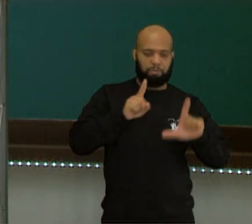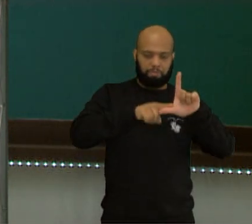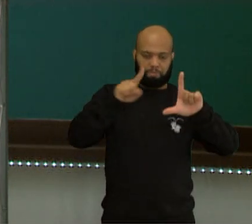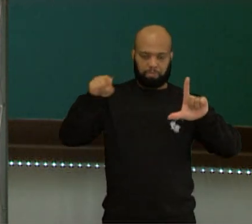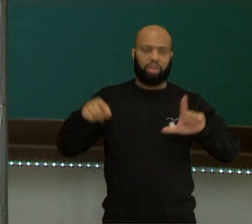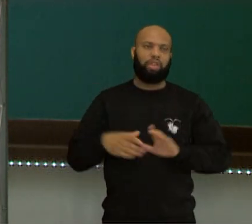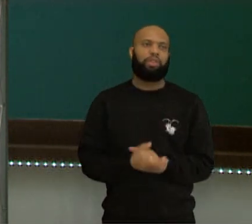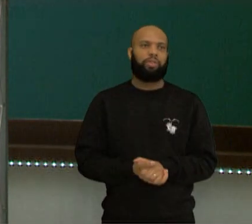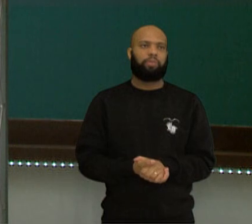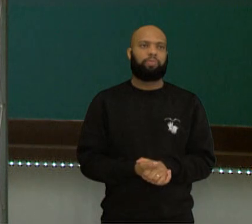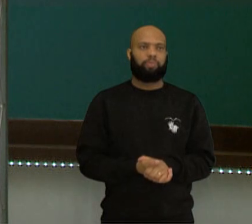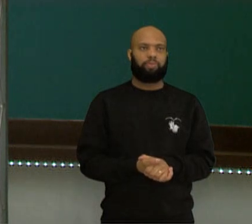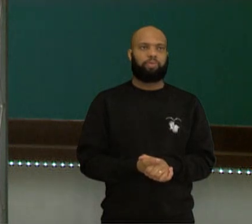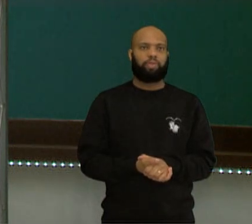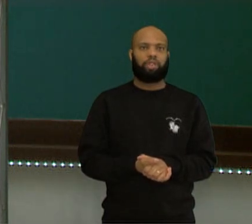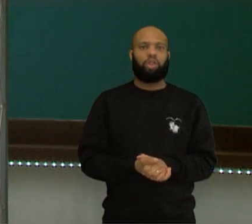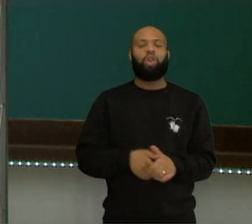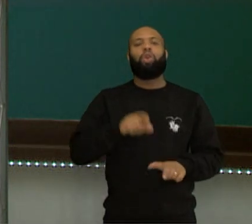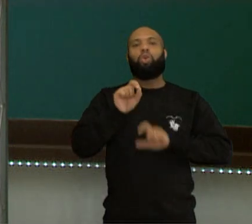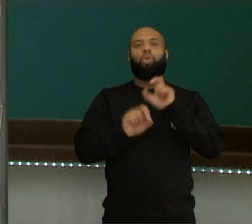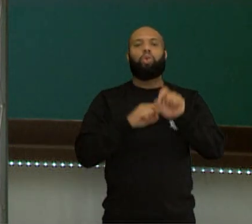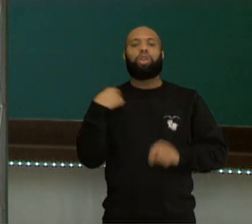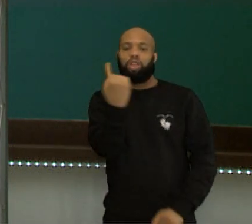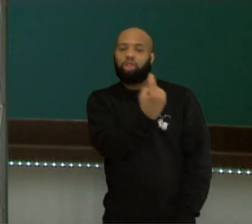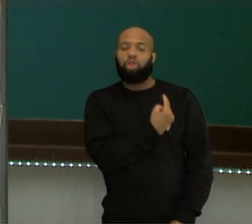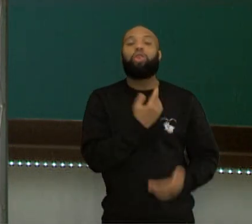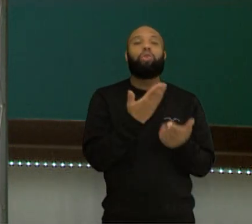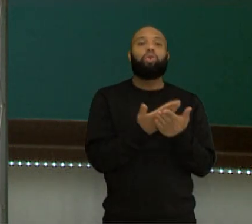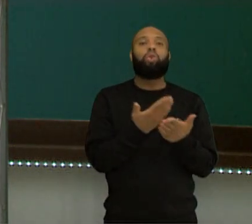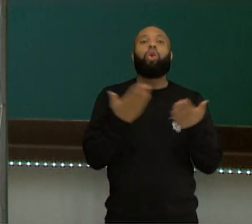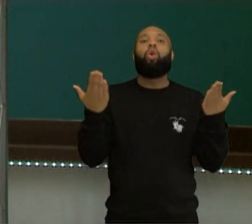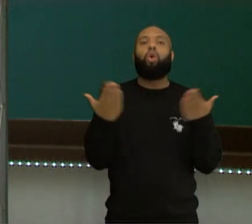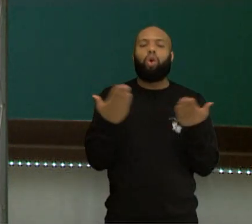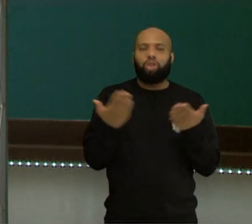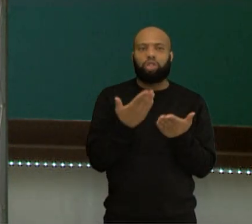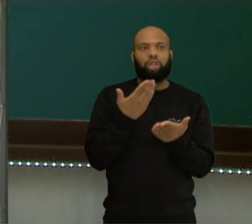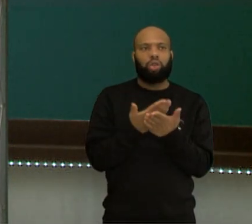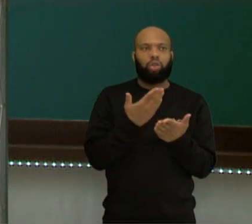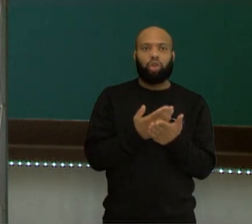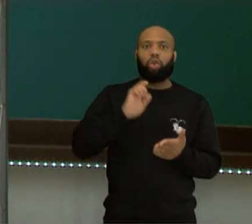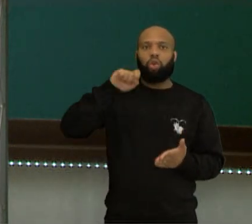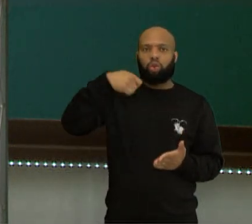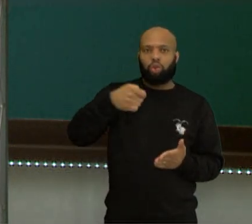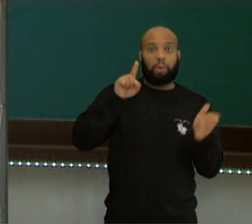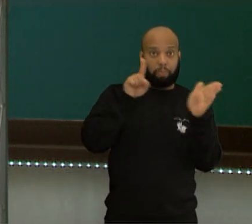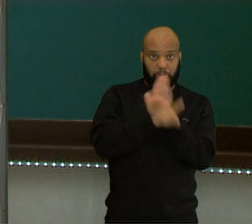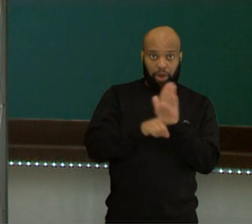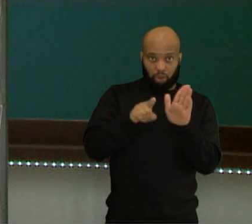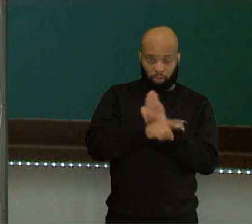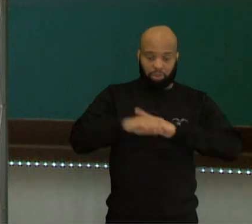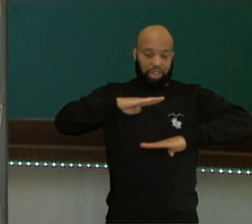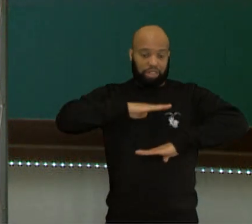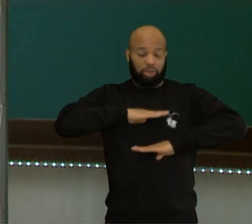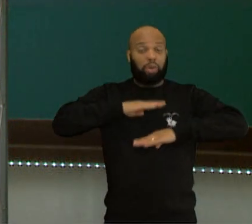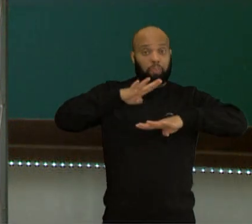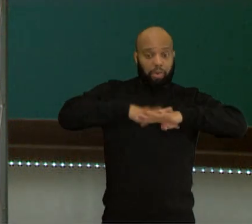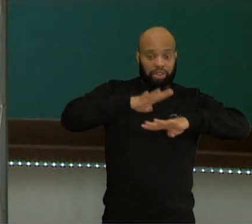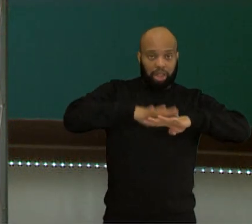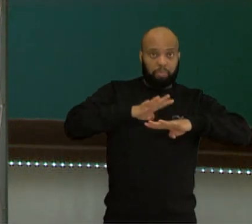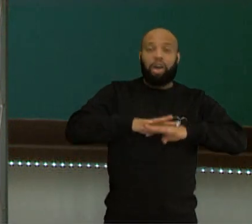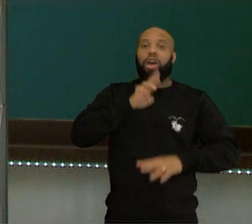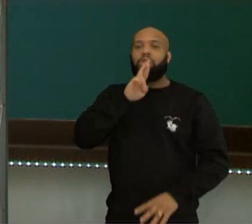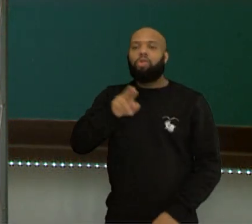nós podemos observar ali já na função. Tá bom, galera? Belezinha? Deu para entender isso? Então, né? Olha só